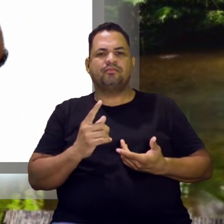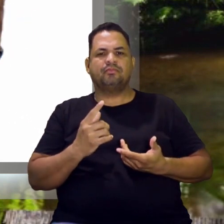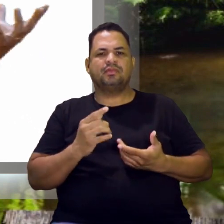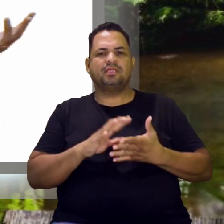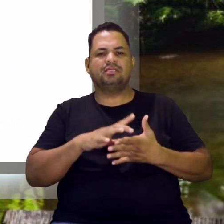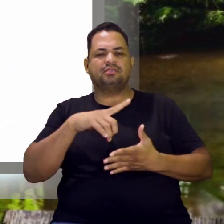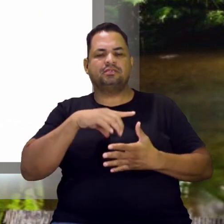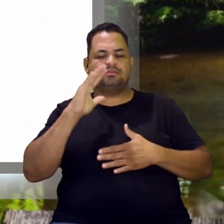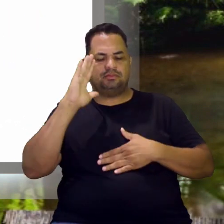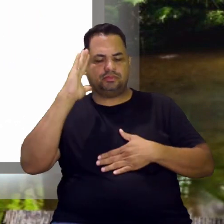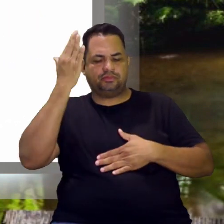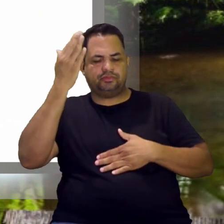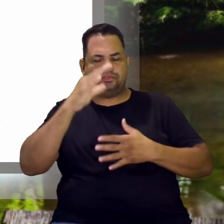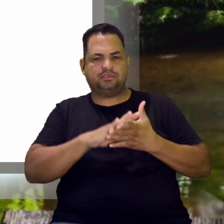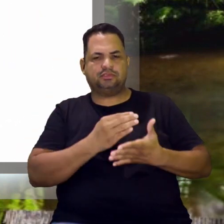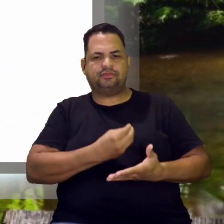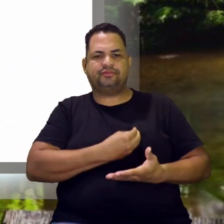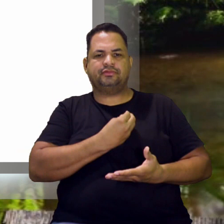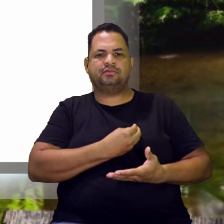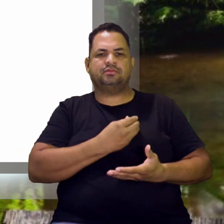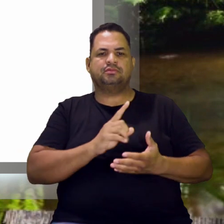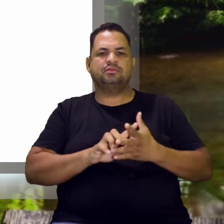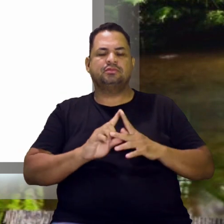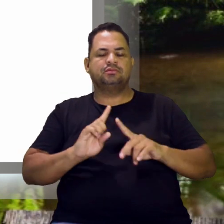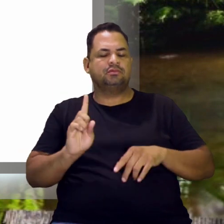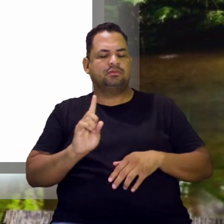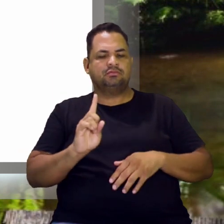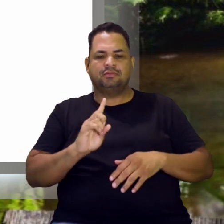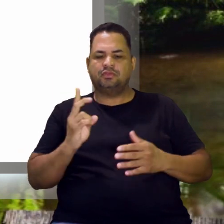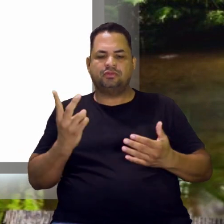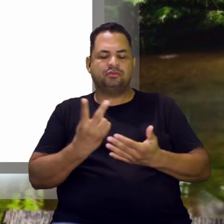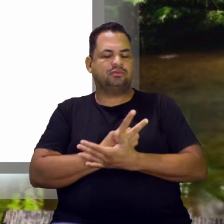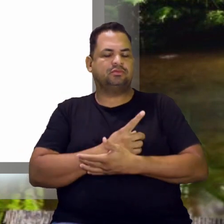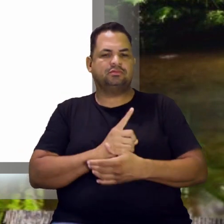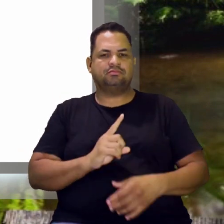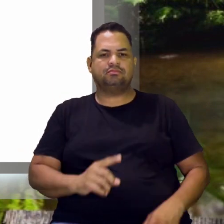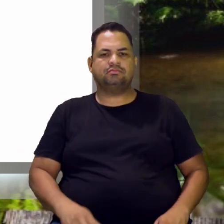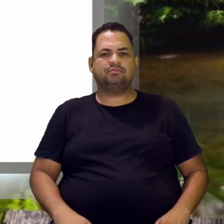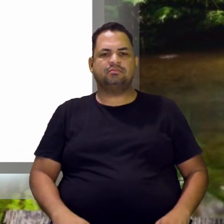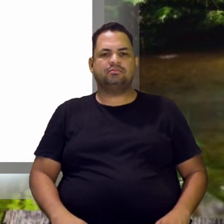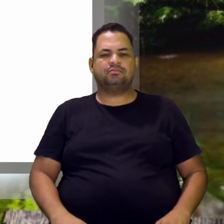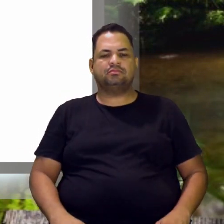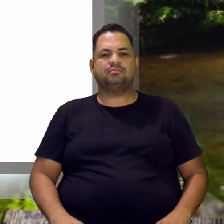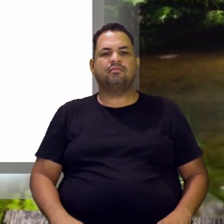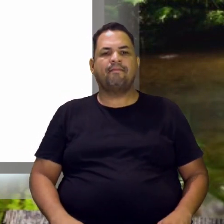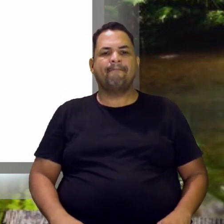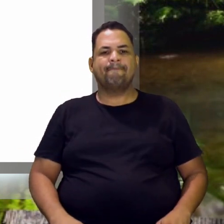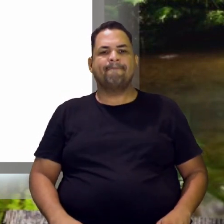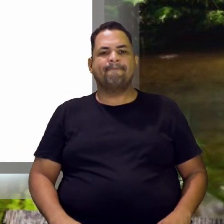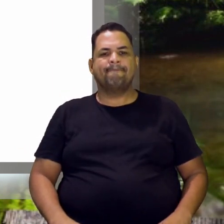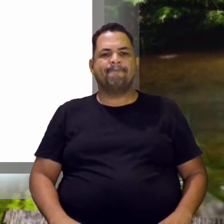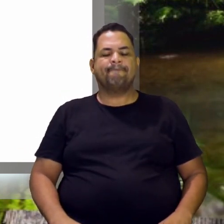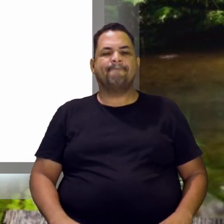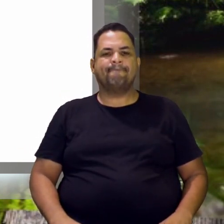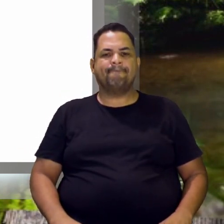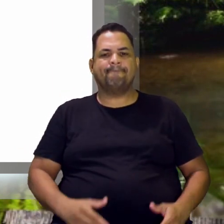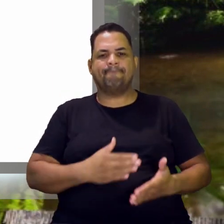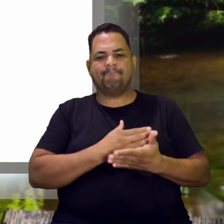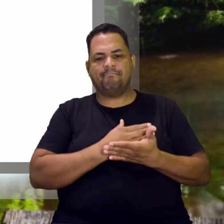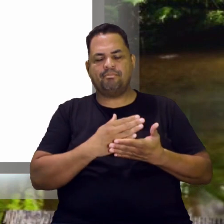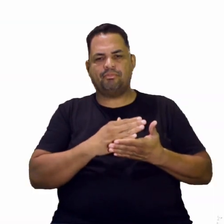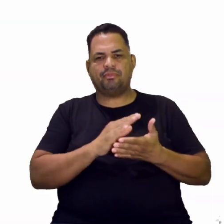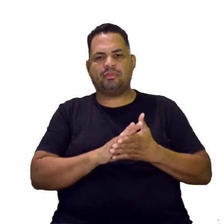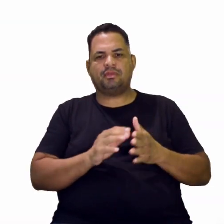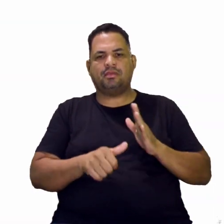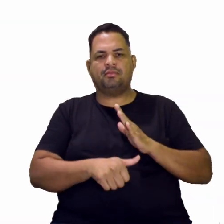tenham maior capacidade de sobrevivência. Não é assim que funciona no jogo da vida. Tá bom? Então, partindo desse preceito aí, vamos